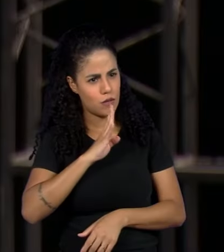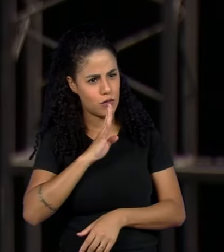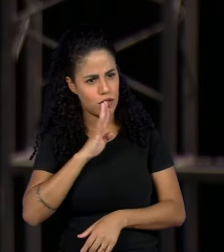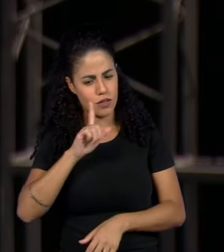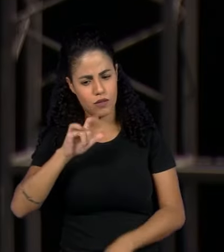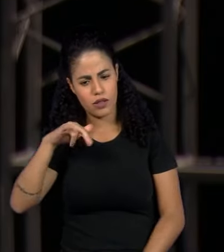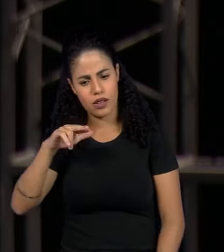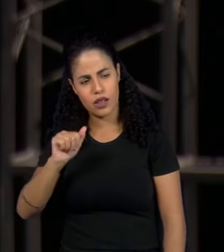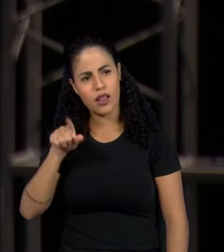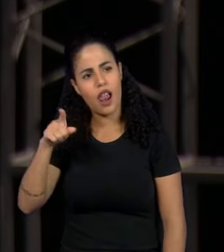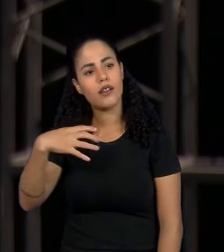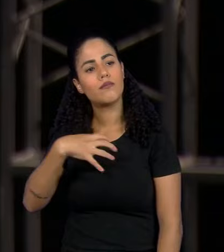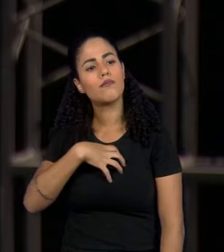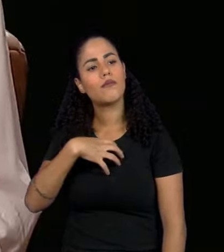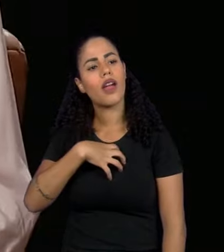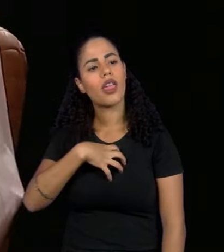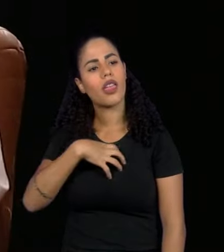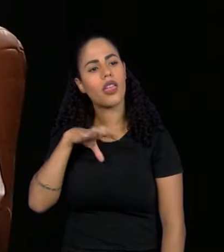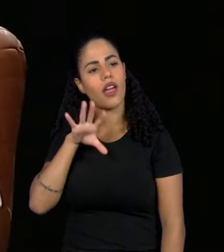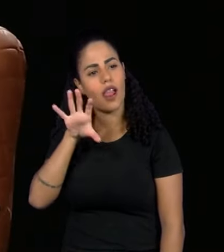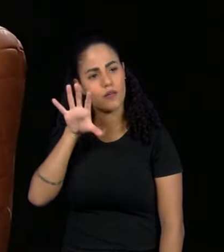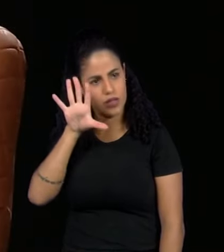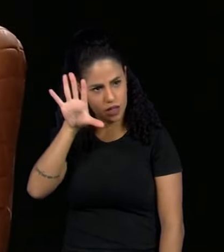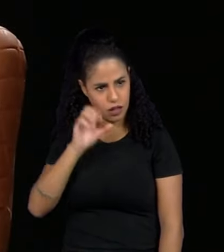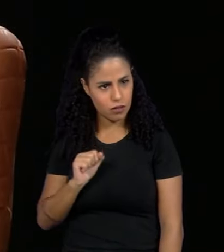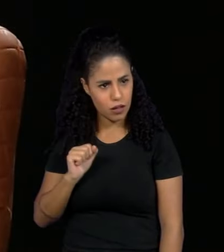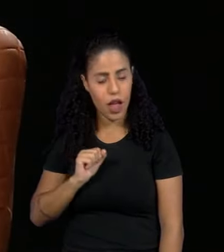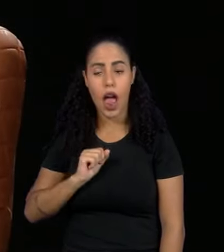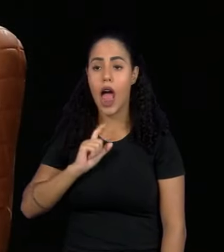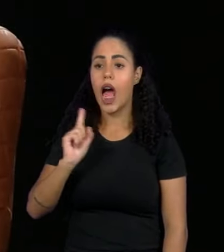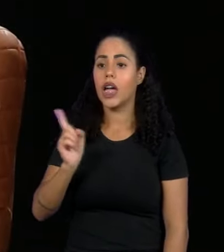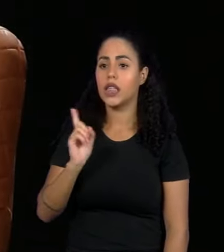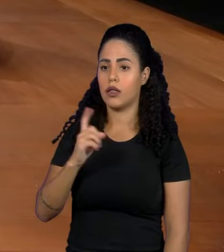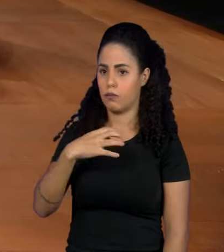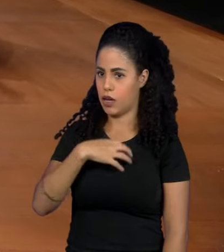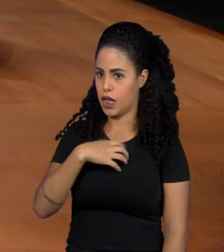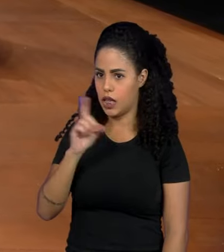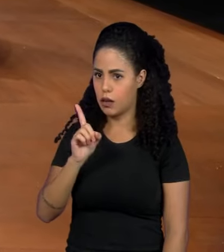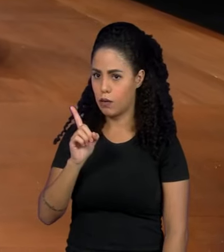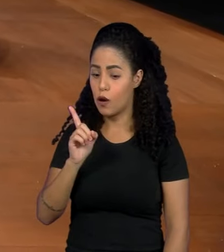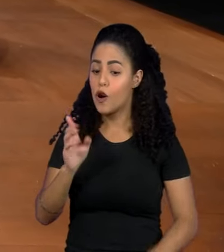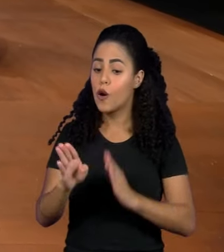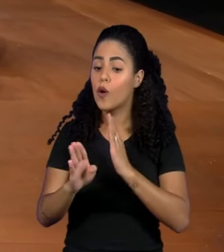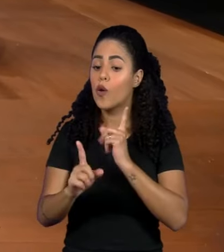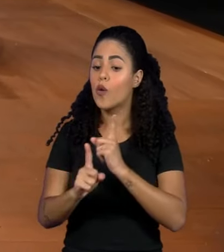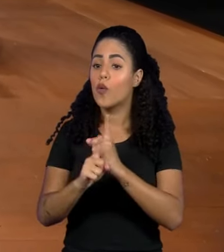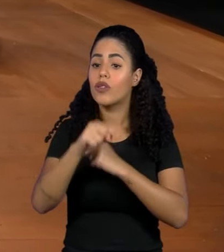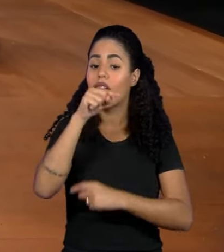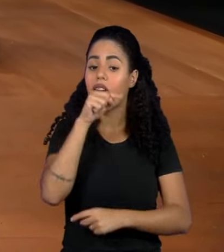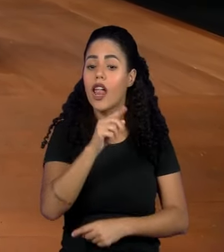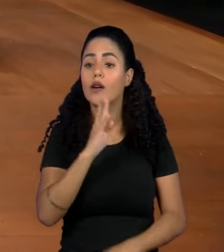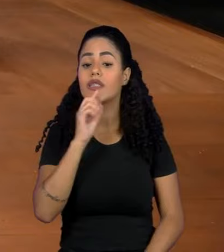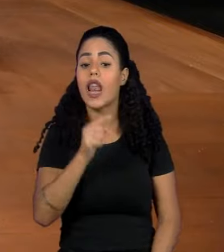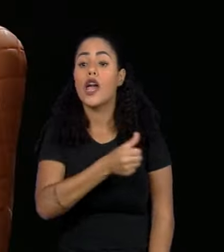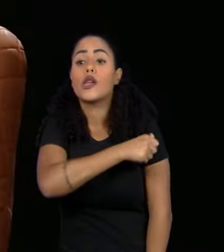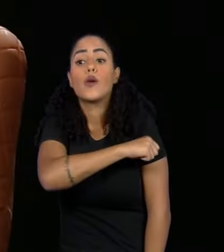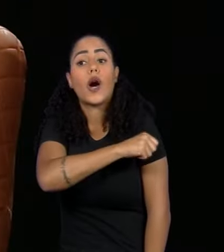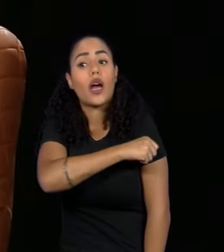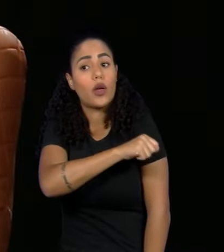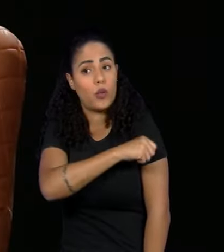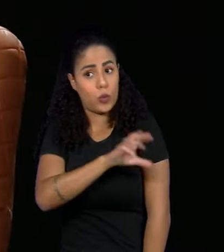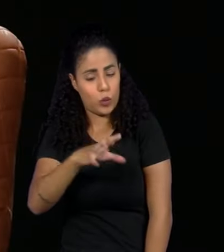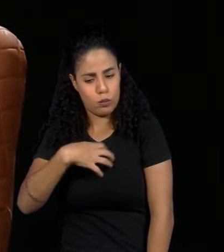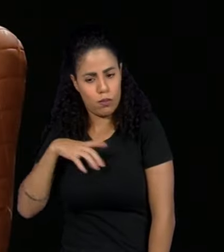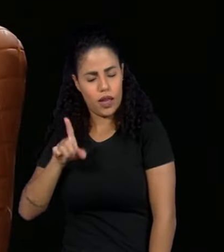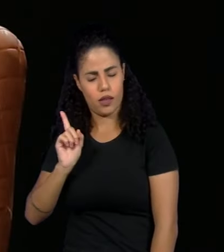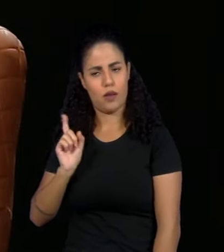Bahia, apresentada pelo Glauber Rocha. Como não, é que ela foi? Na Bahia não, ela no Rio. Depois, o Glauber Rocha disse que eu